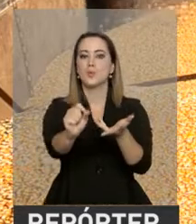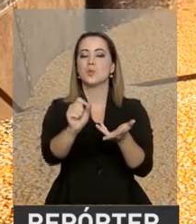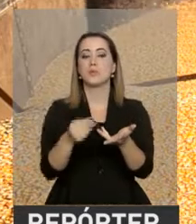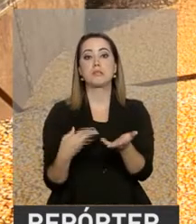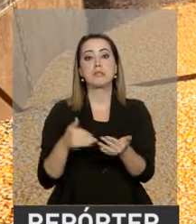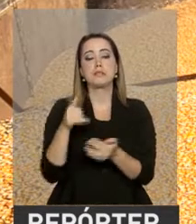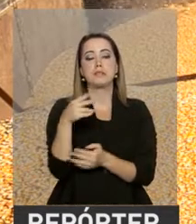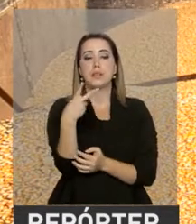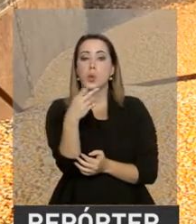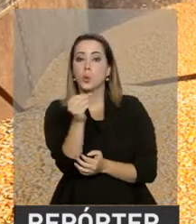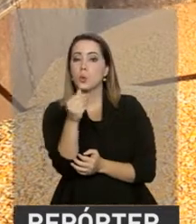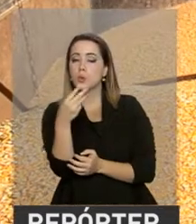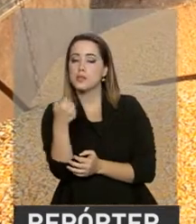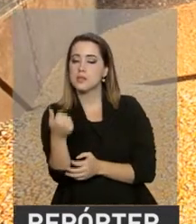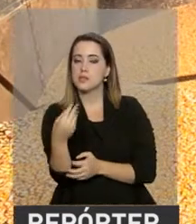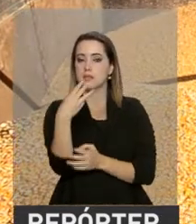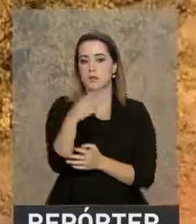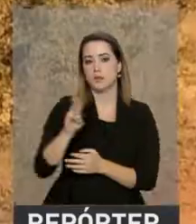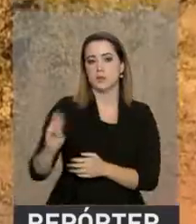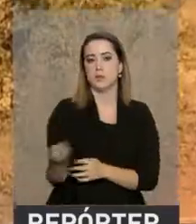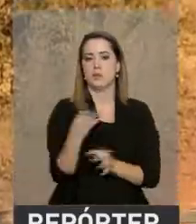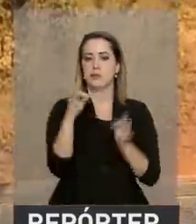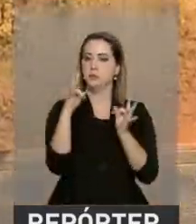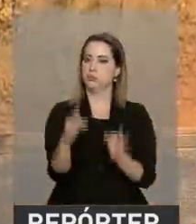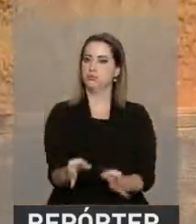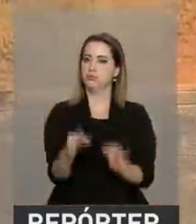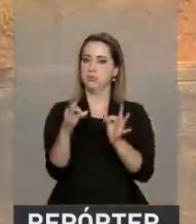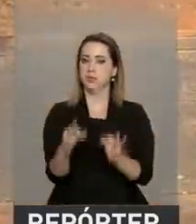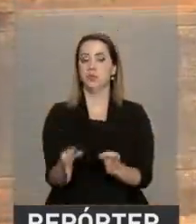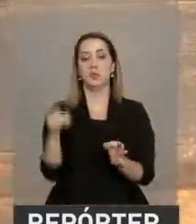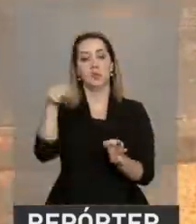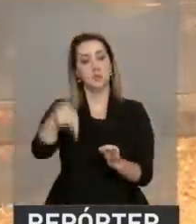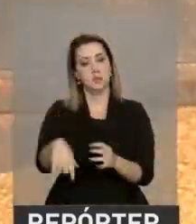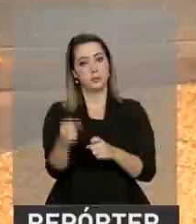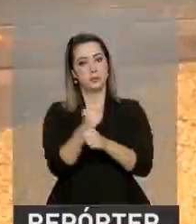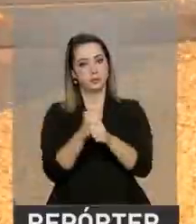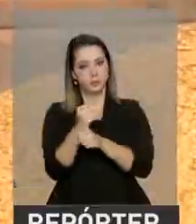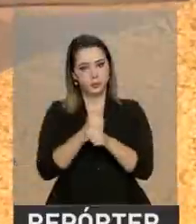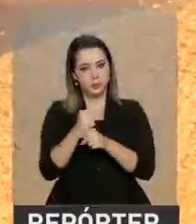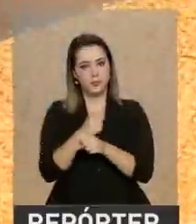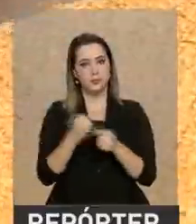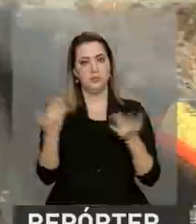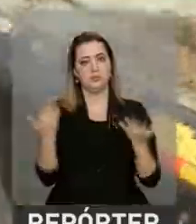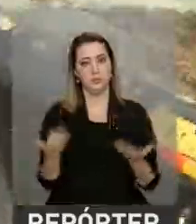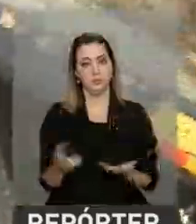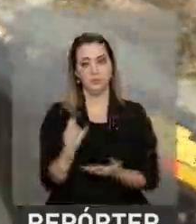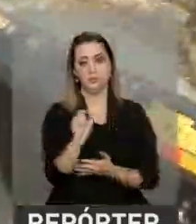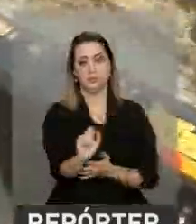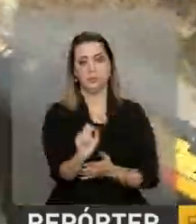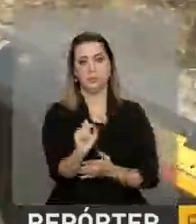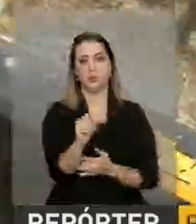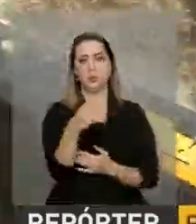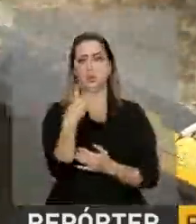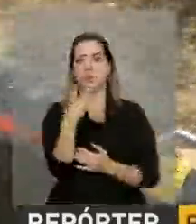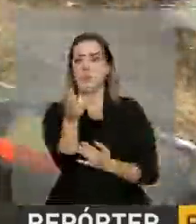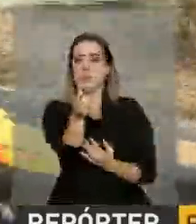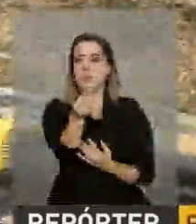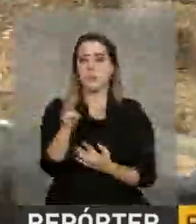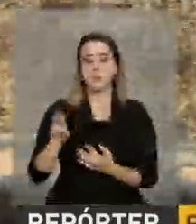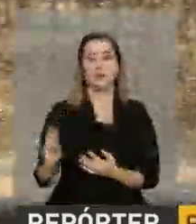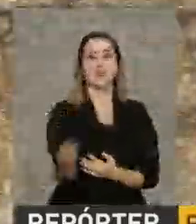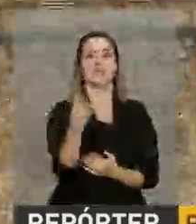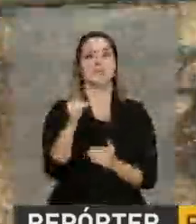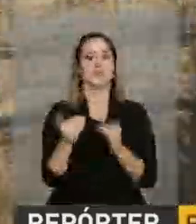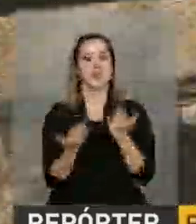a 213 milhões de toneladas na safra 2019 e 2017 vinte e seis milhões e meio